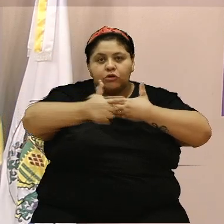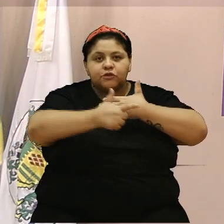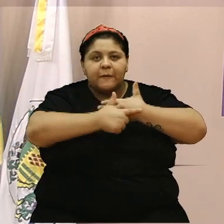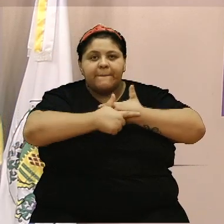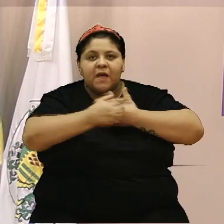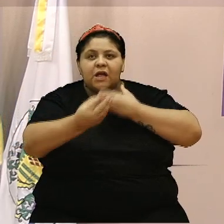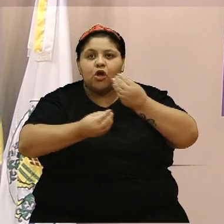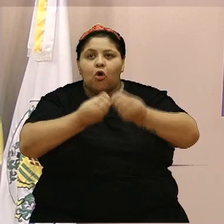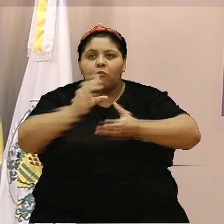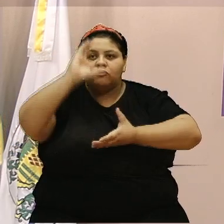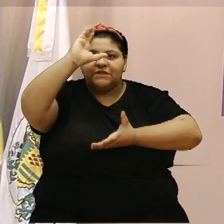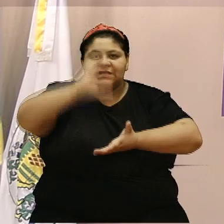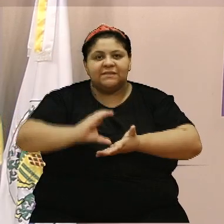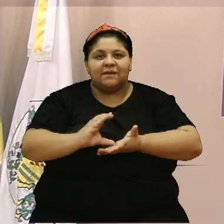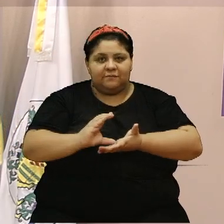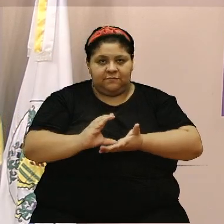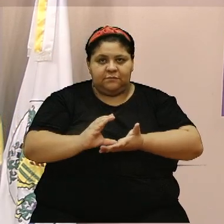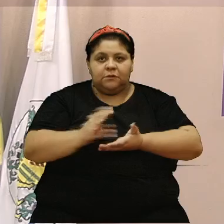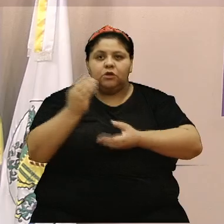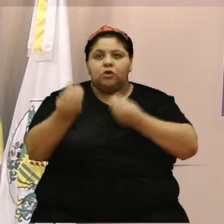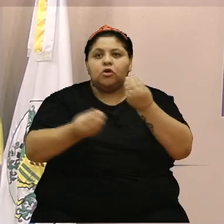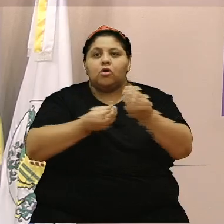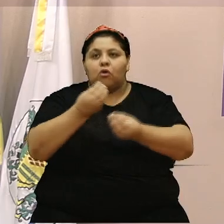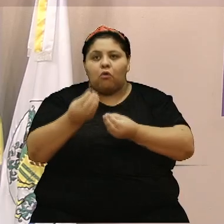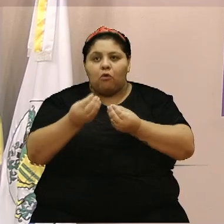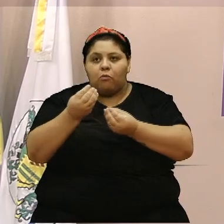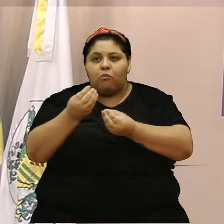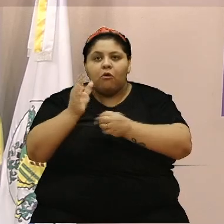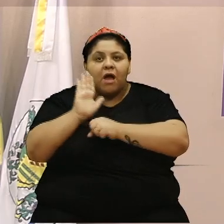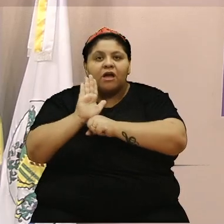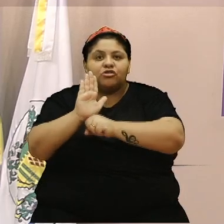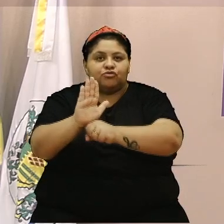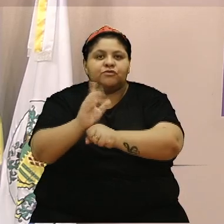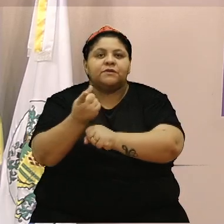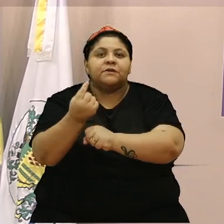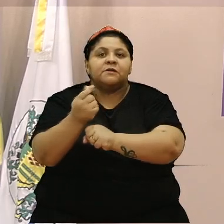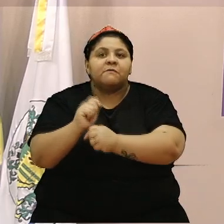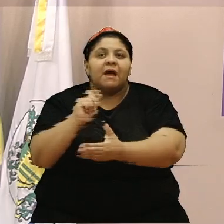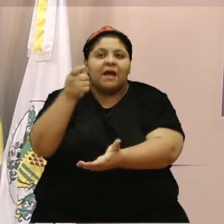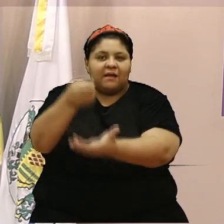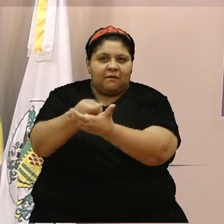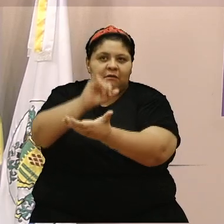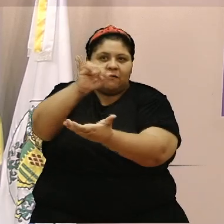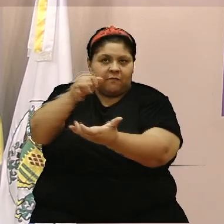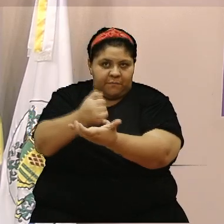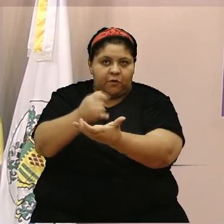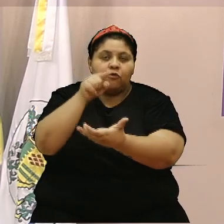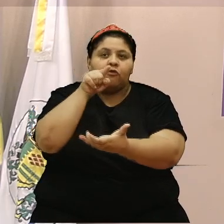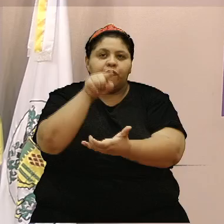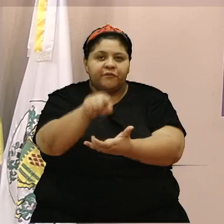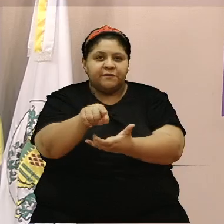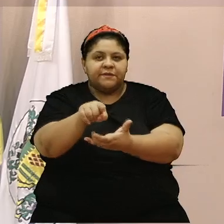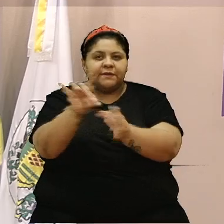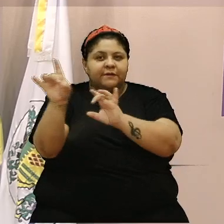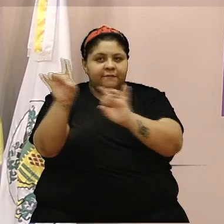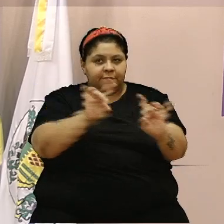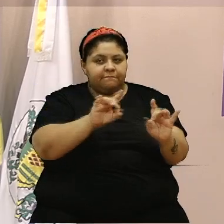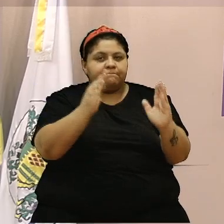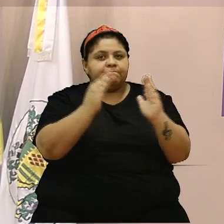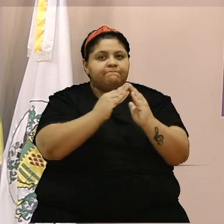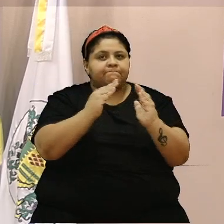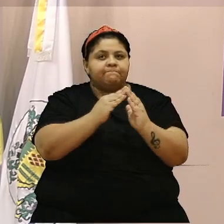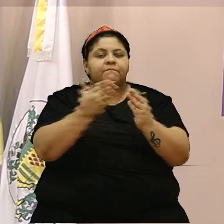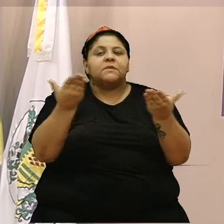enquanto cidadão, enquanto contribuinte. E aí você, inclusive, que está nos assistindo aí de casa, eu quero